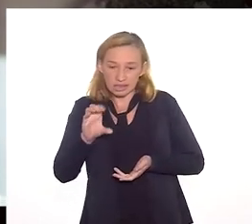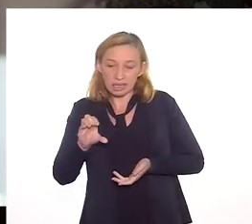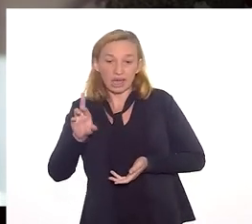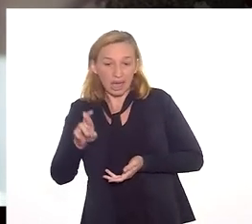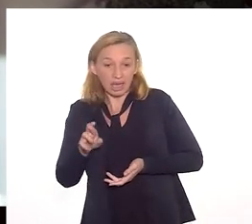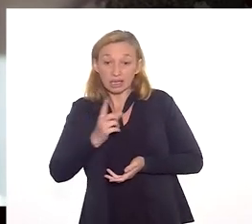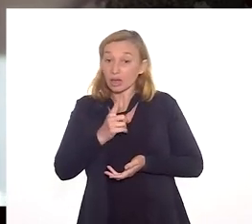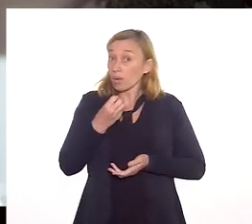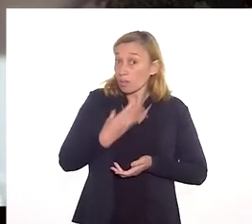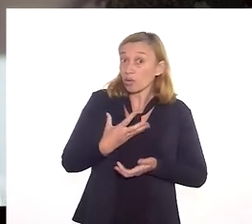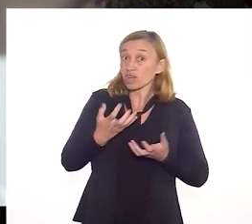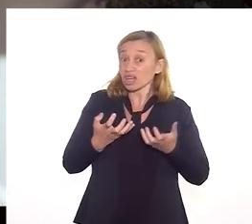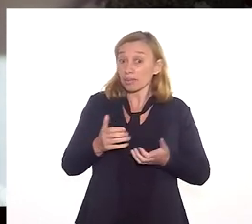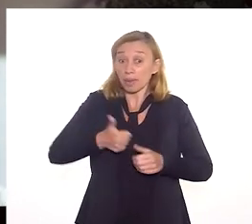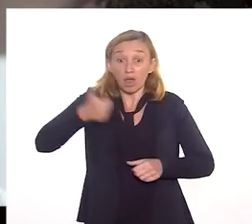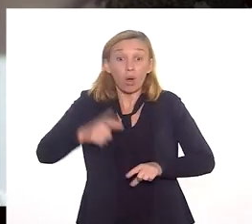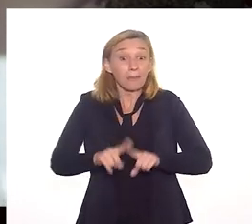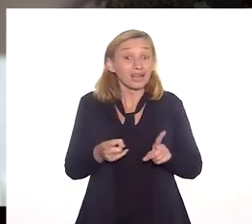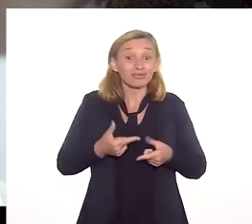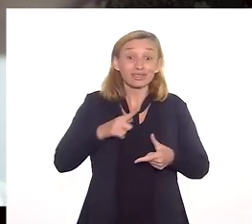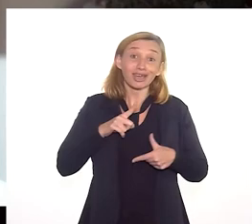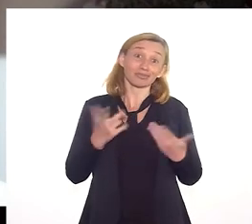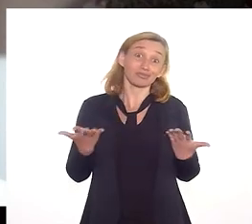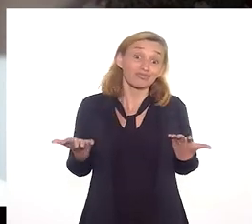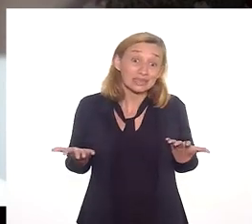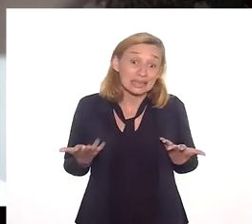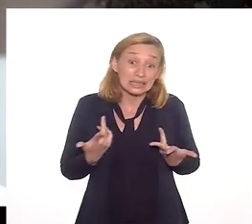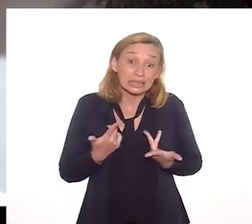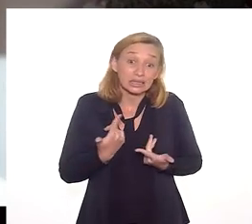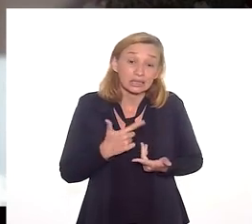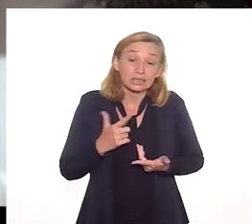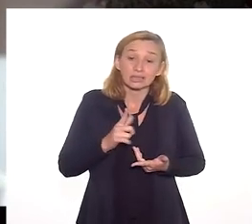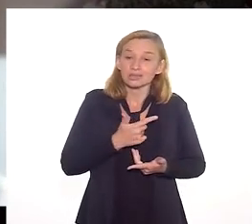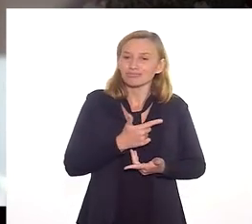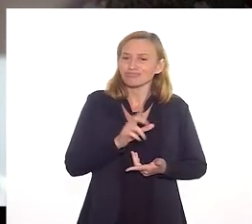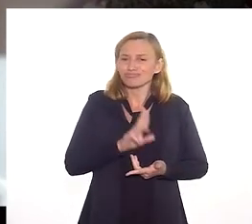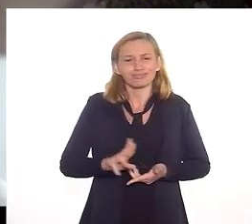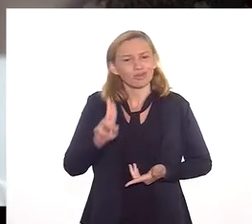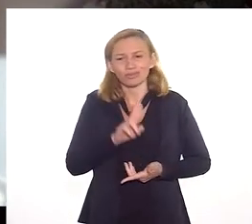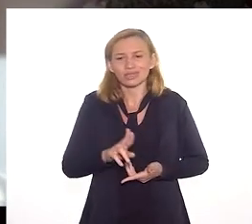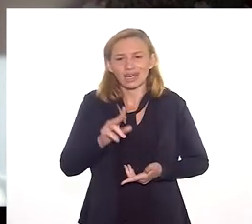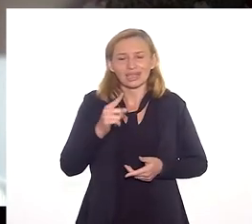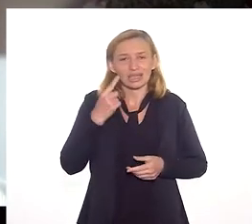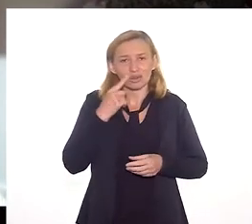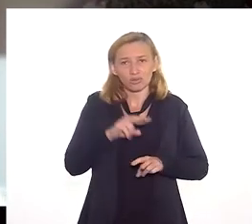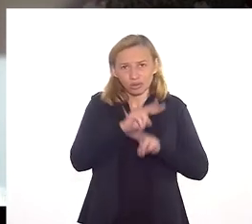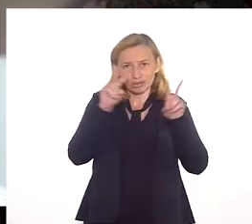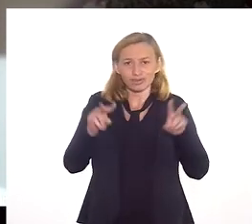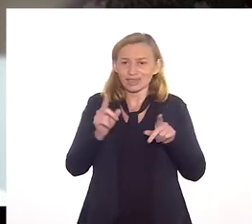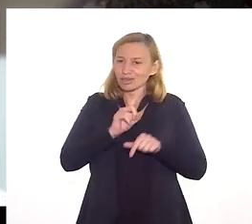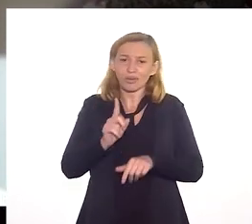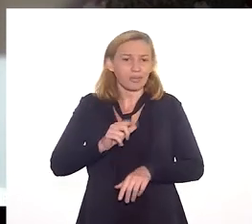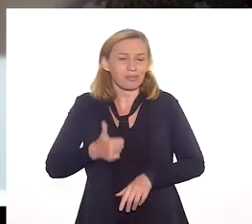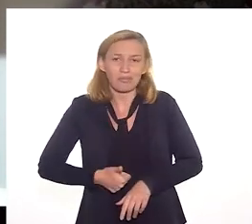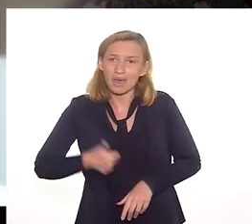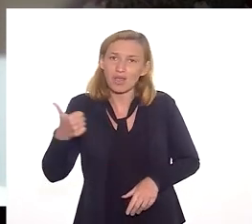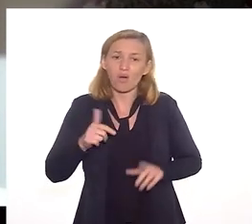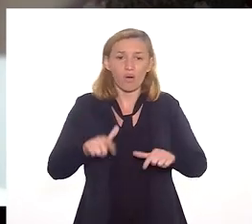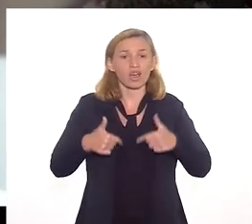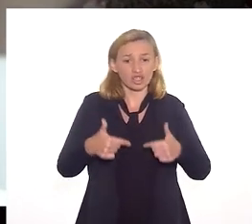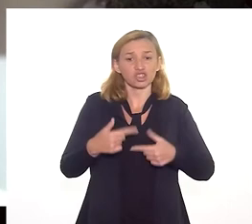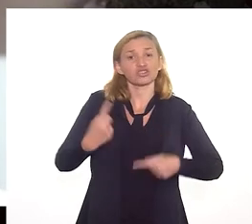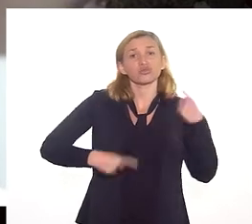não é bom, a gente gostaria de ter um teste melhor, mas é o que a gente tem. Então, não usar esse teste, na nossa visão, não é a